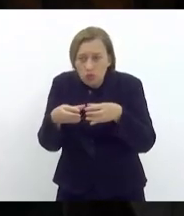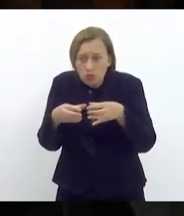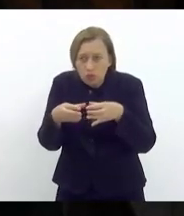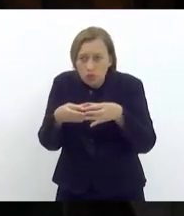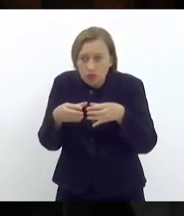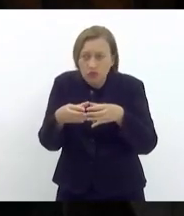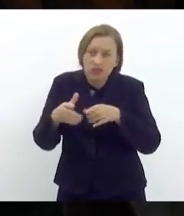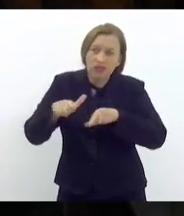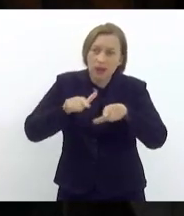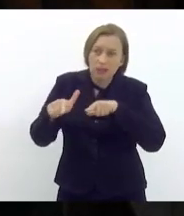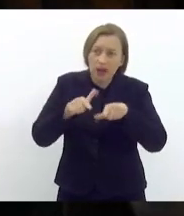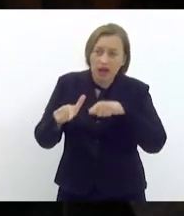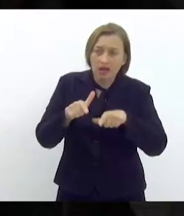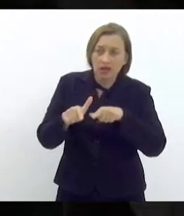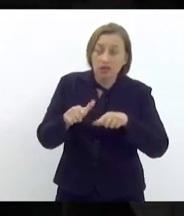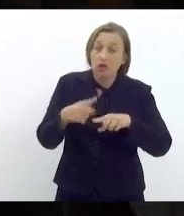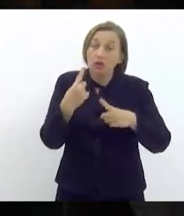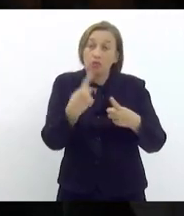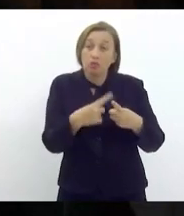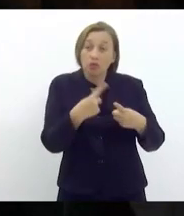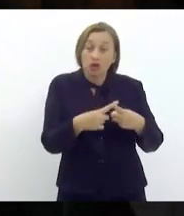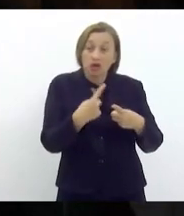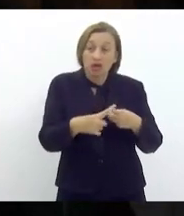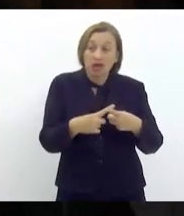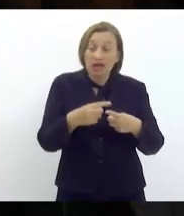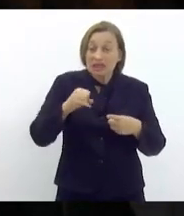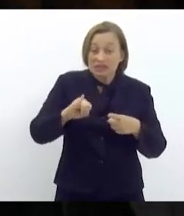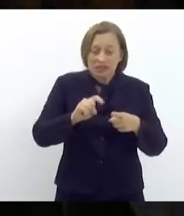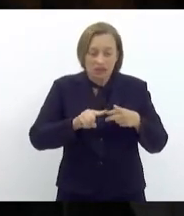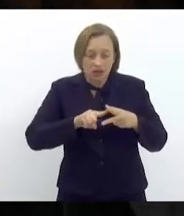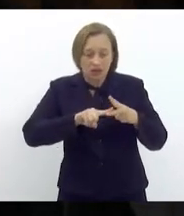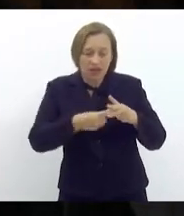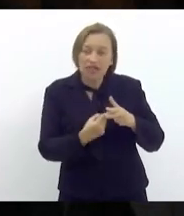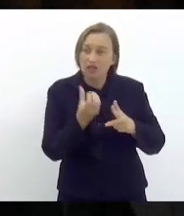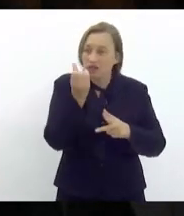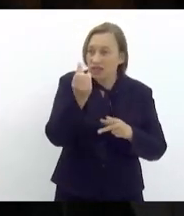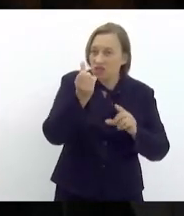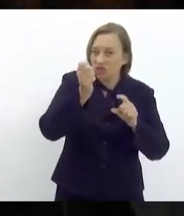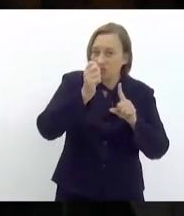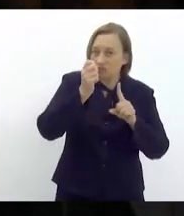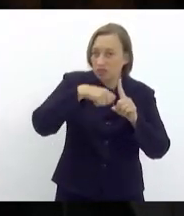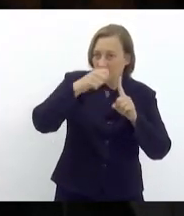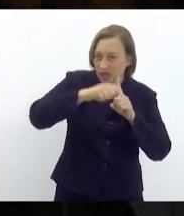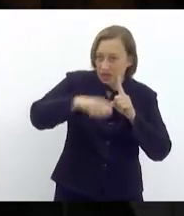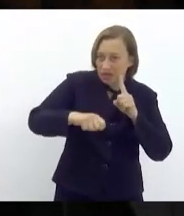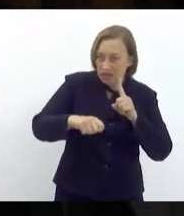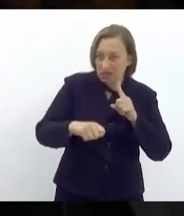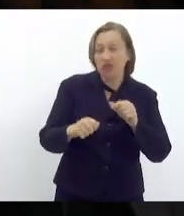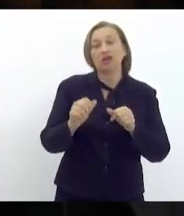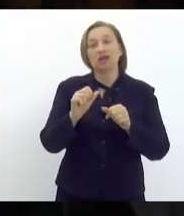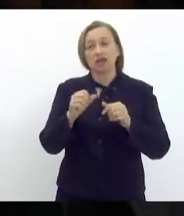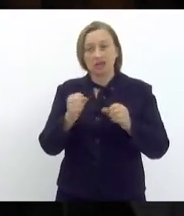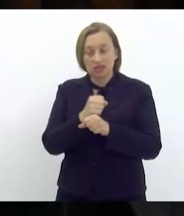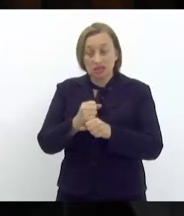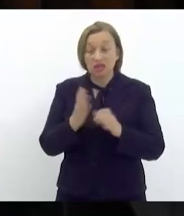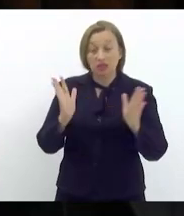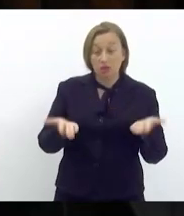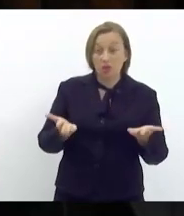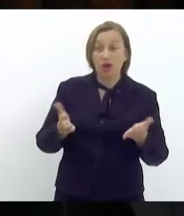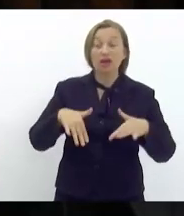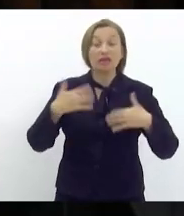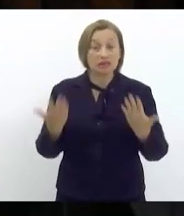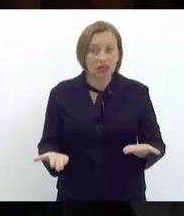essa previsão porque o senhor só terá seis meses realizados este ano então fica aqui